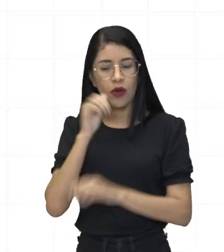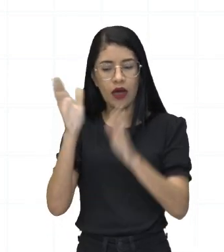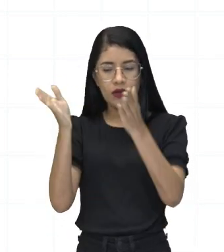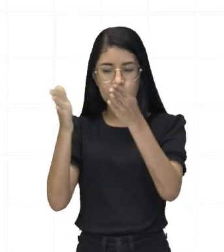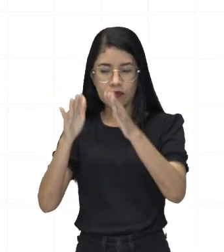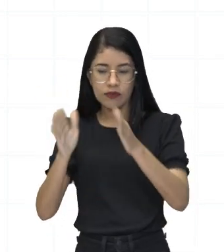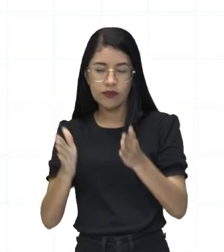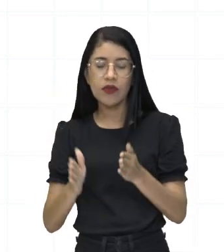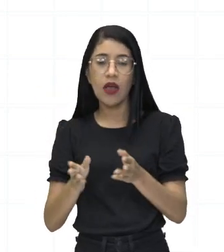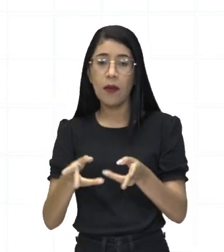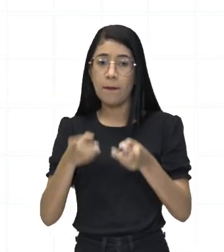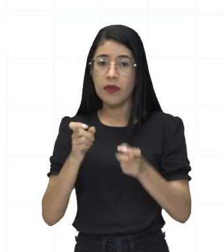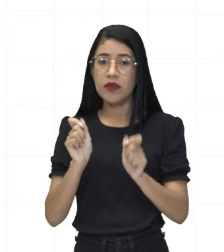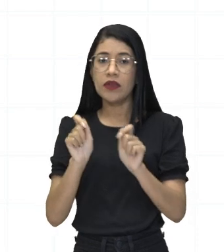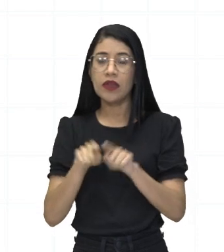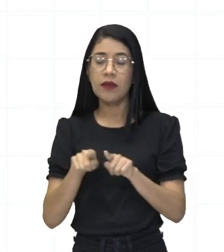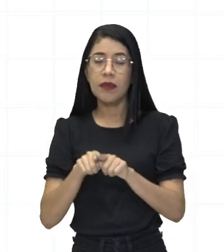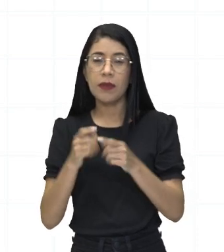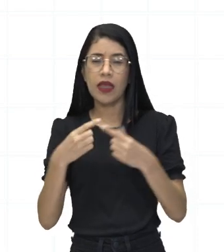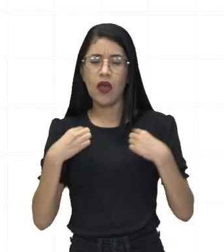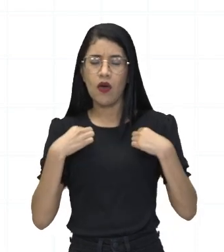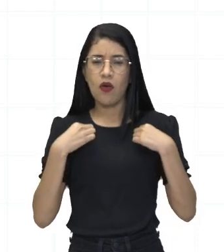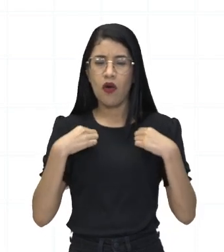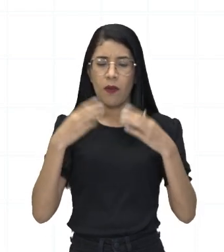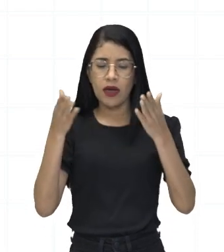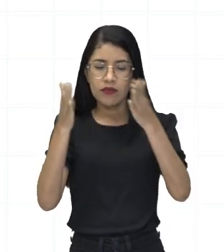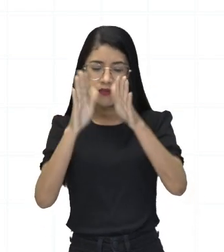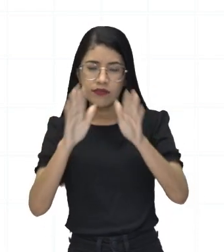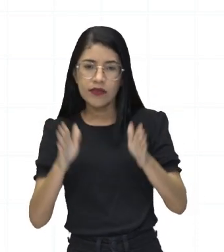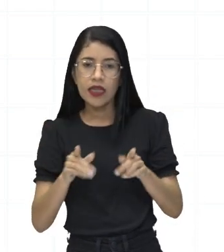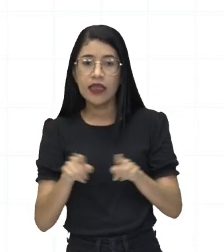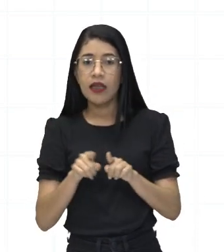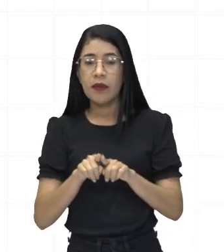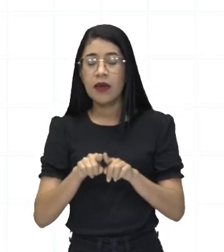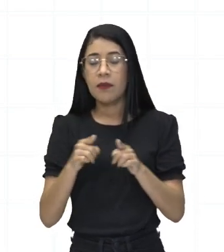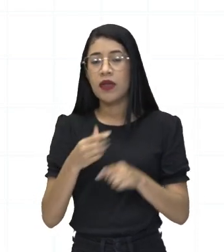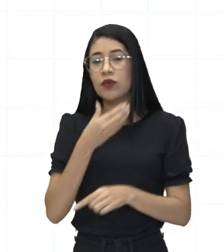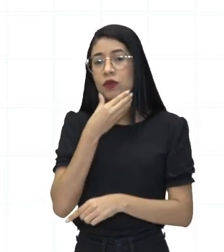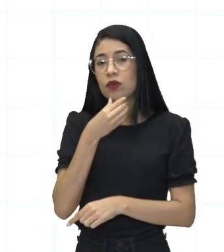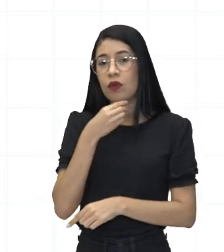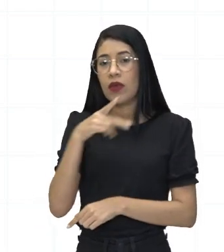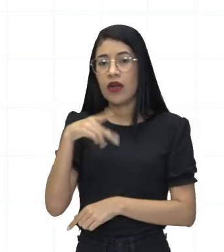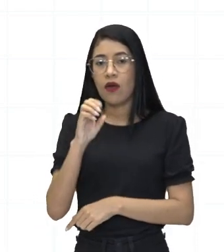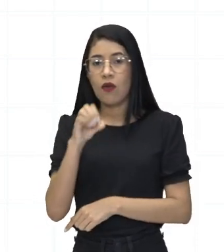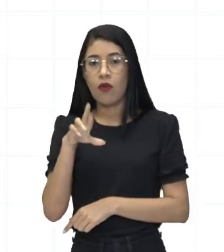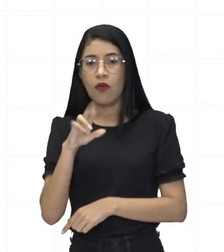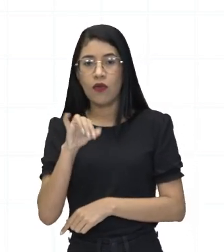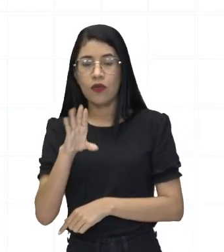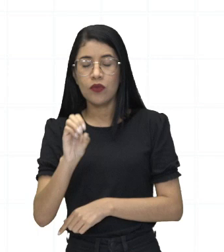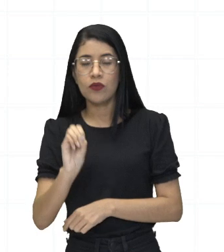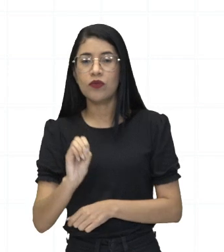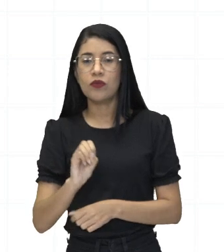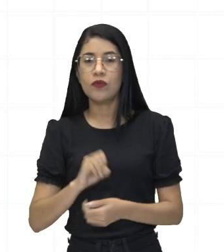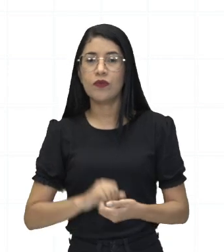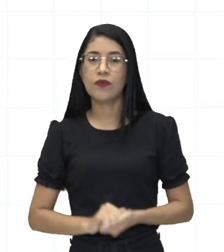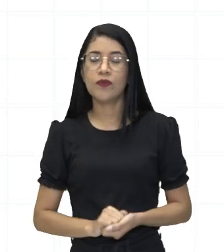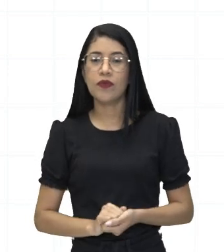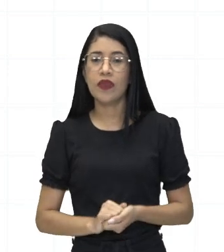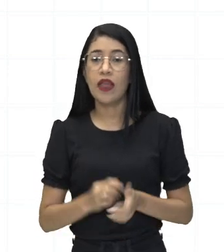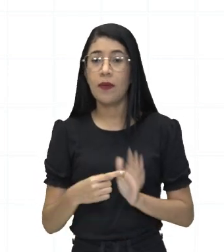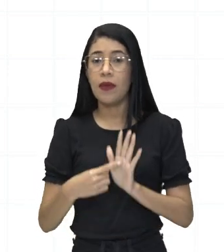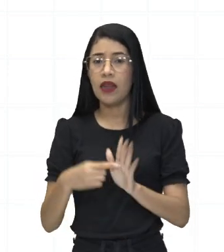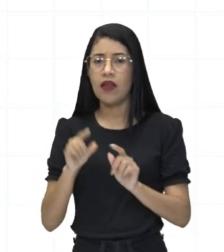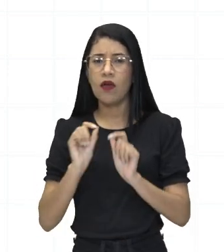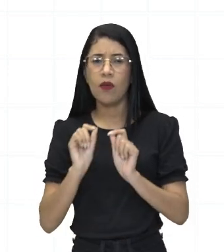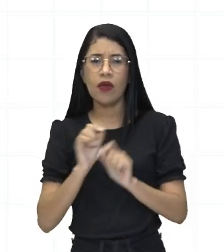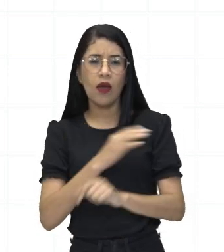perceber túnicas cobrindo os corpos, já os homens eram chamados de couros. Apresentavam músculos